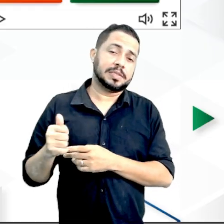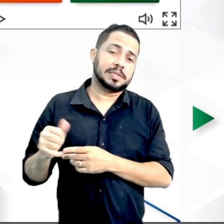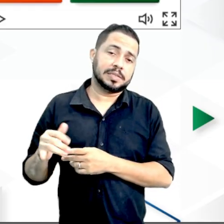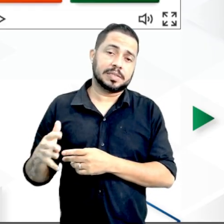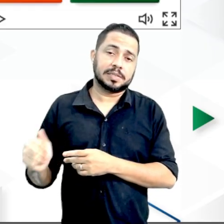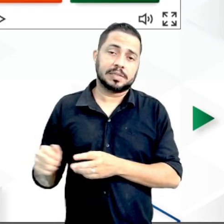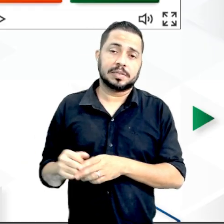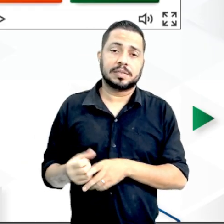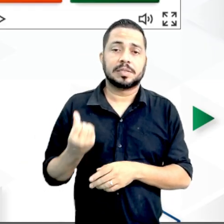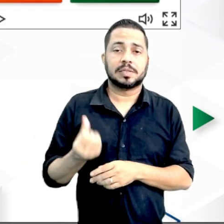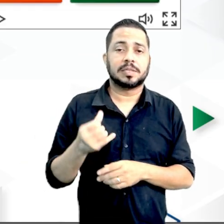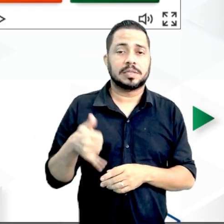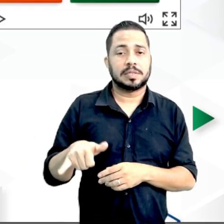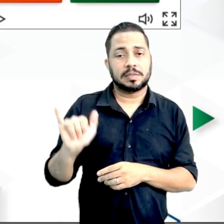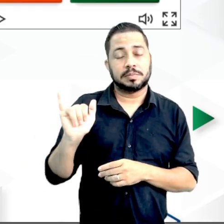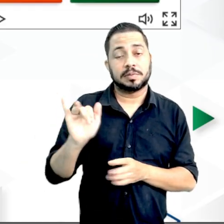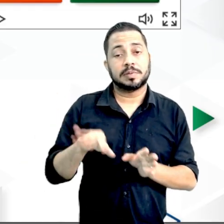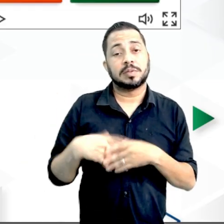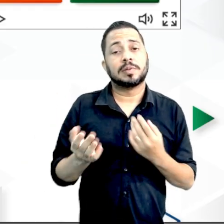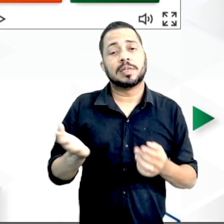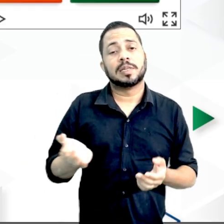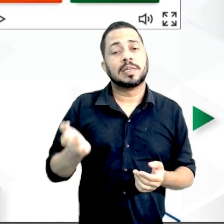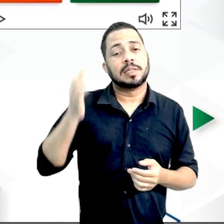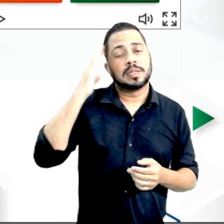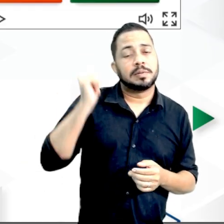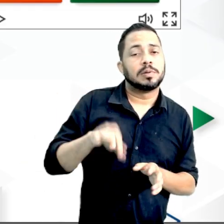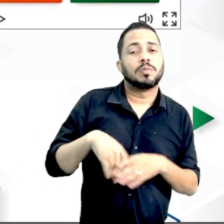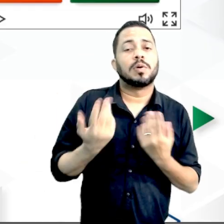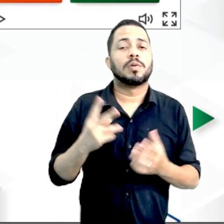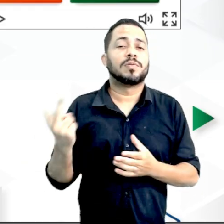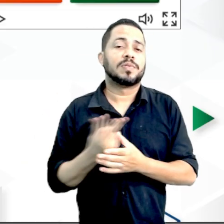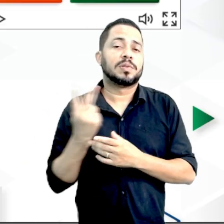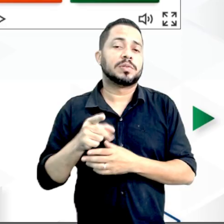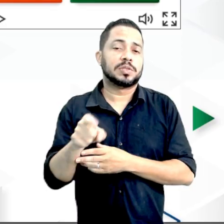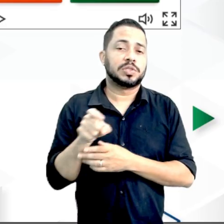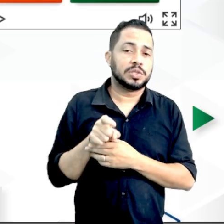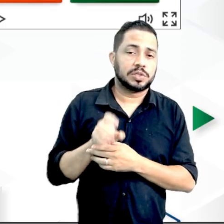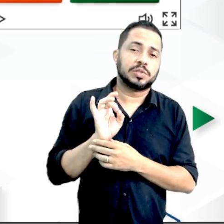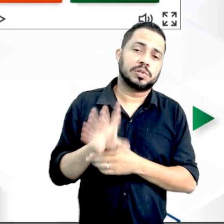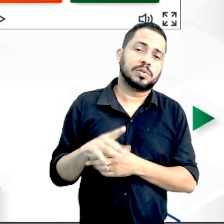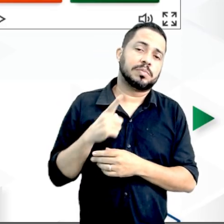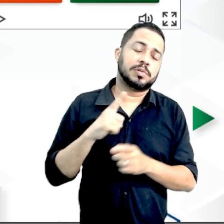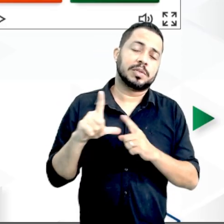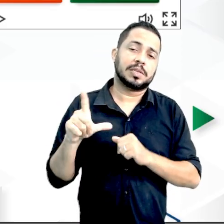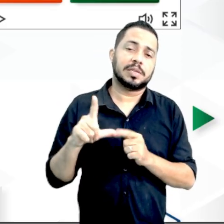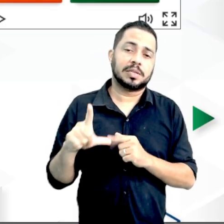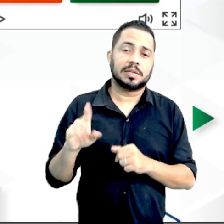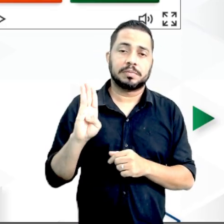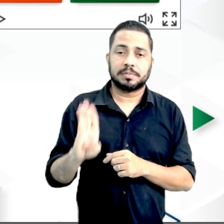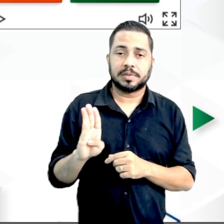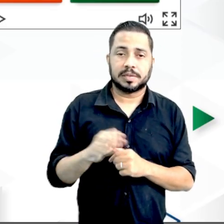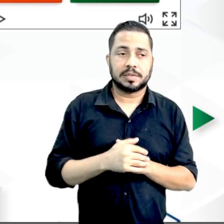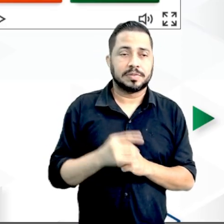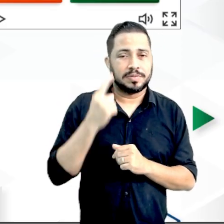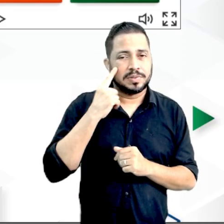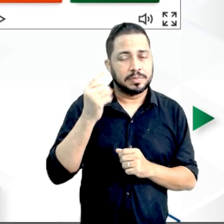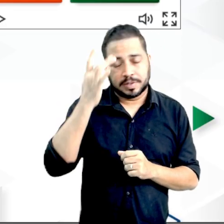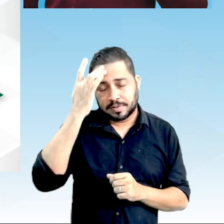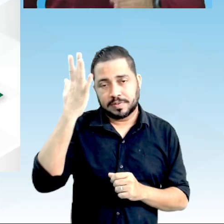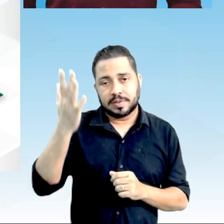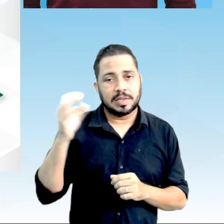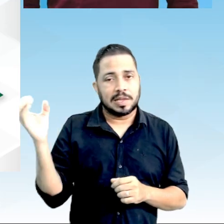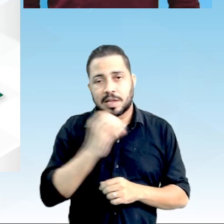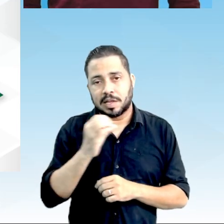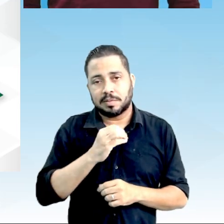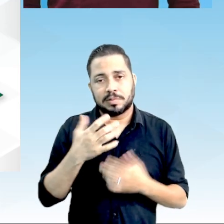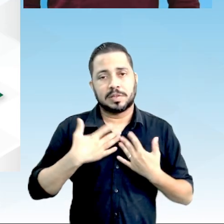e 6 é y. Então, ele quer saber qual é o valor de x, só pode ser a letra B. Tranquilo? Viu como é fácil?